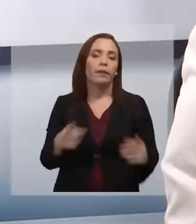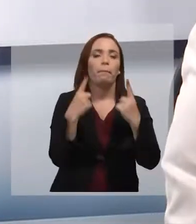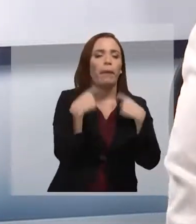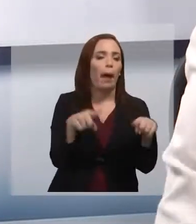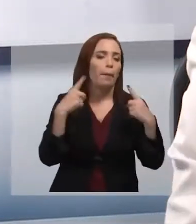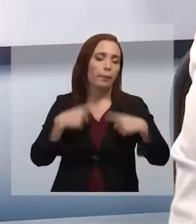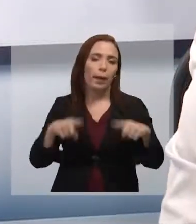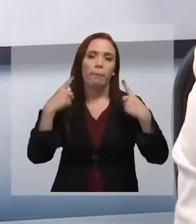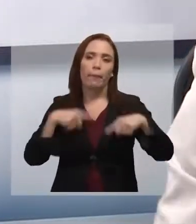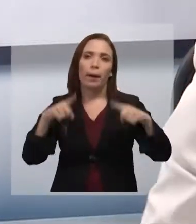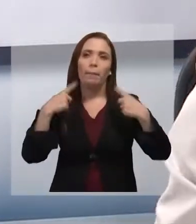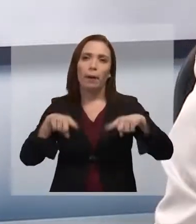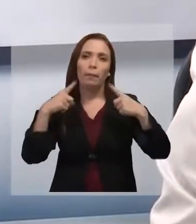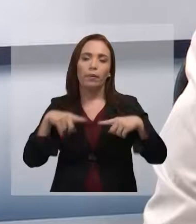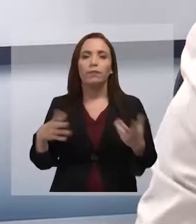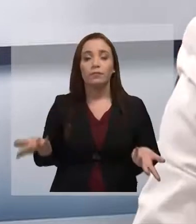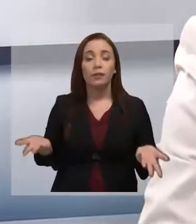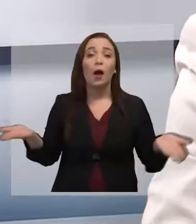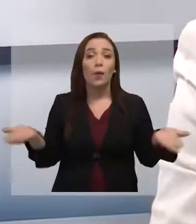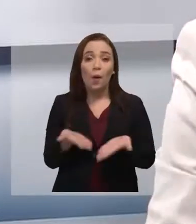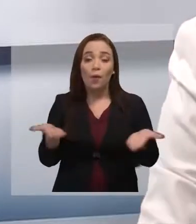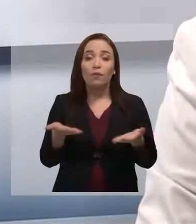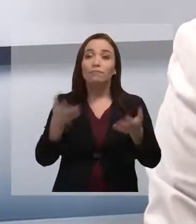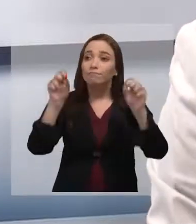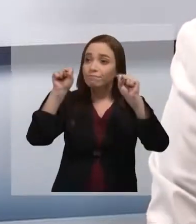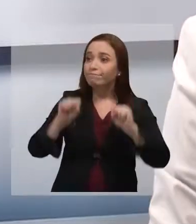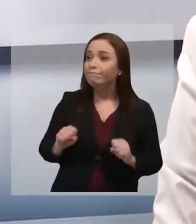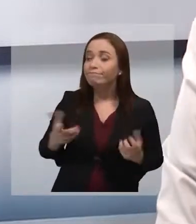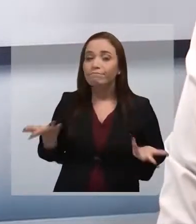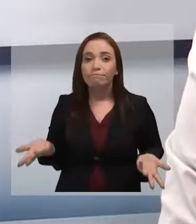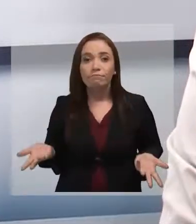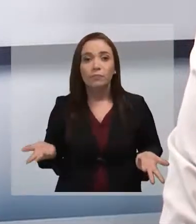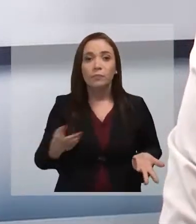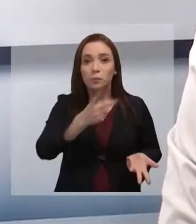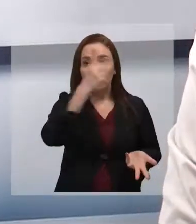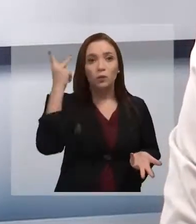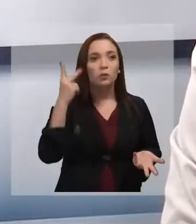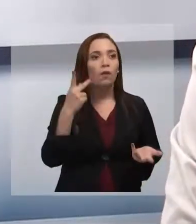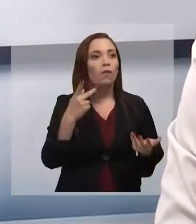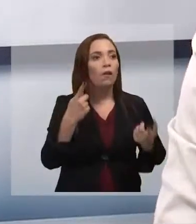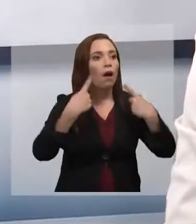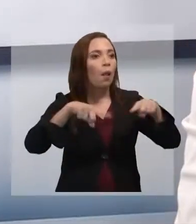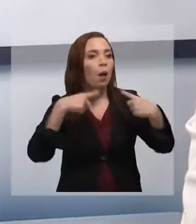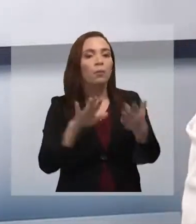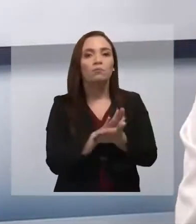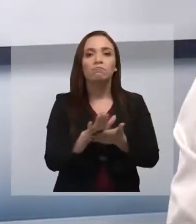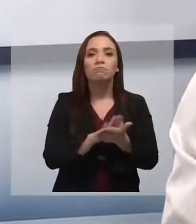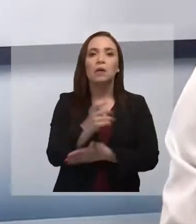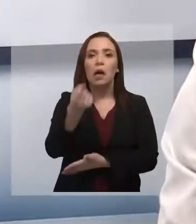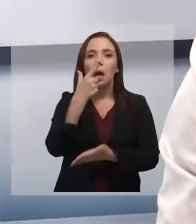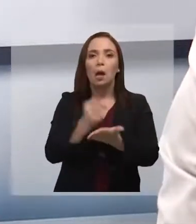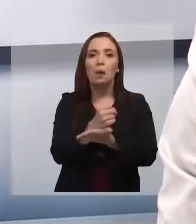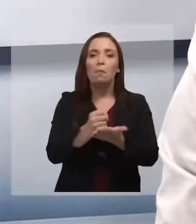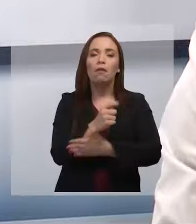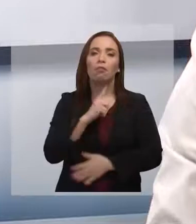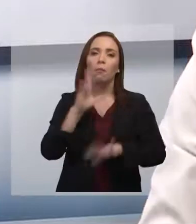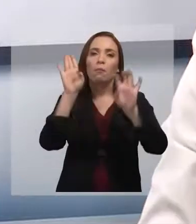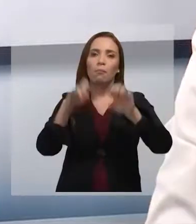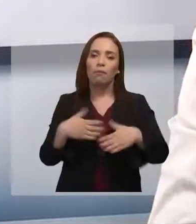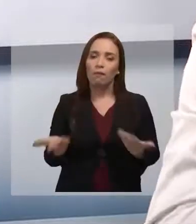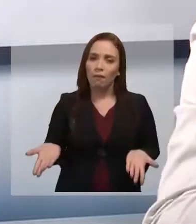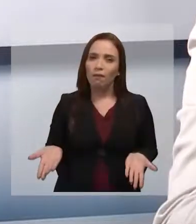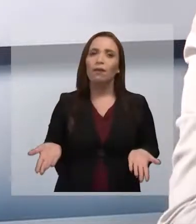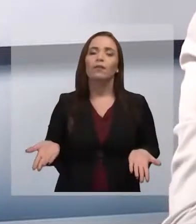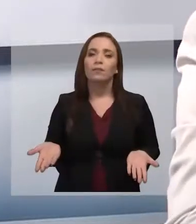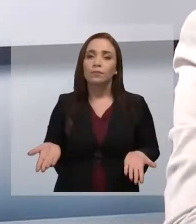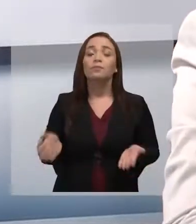E aí criticou, e está aí o resultado. Hoje não se fala mais em remédio. O Hospital da Mulher da mesma forma. Quer